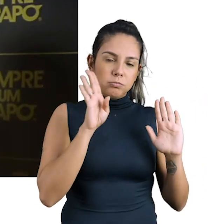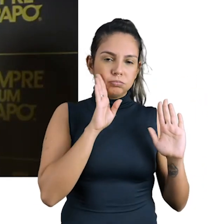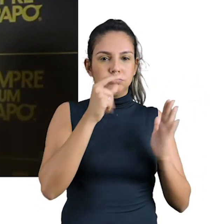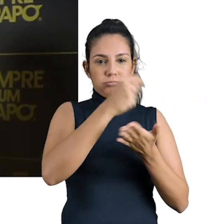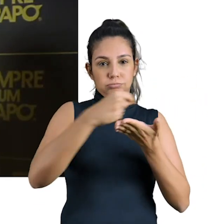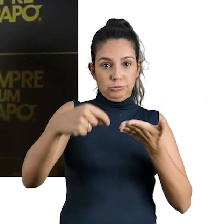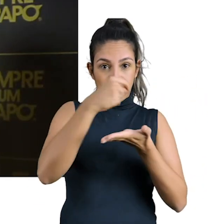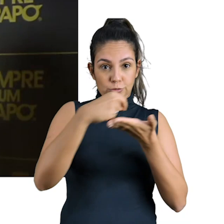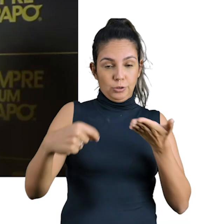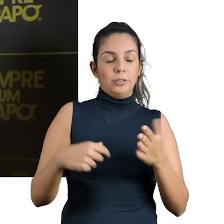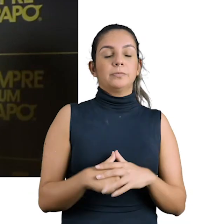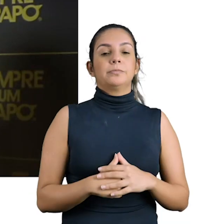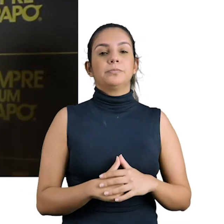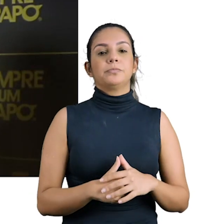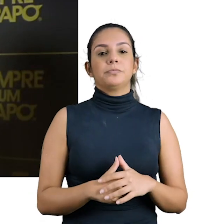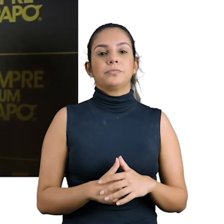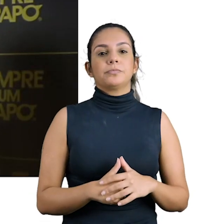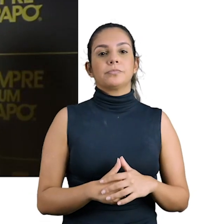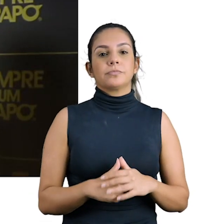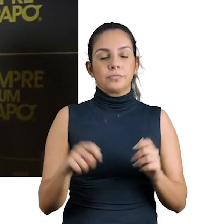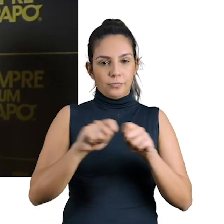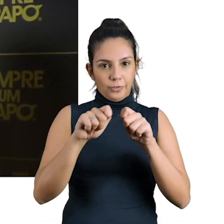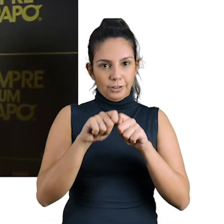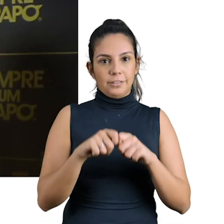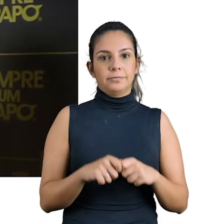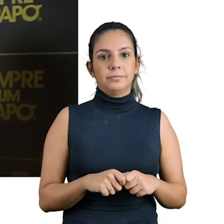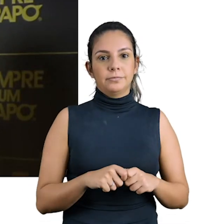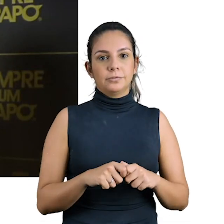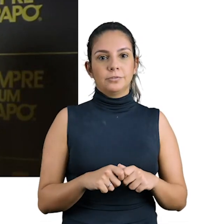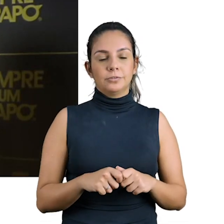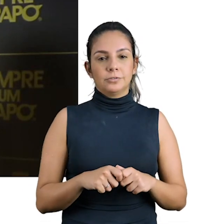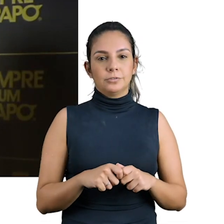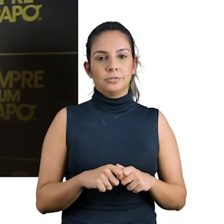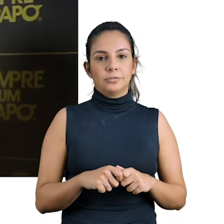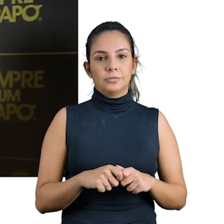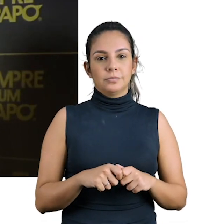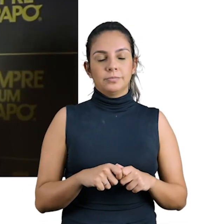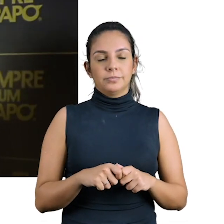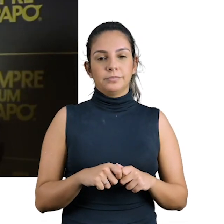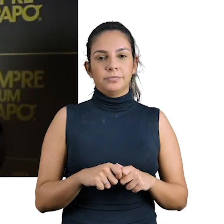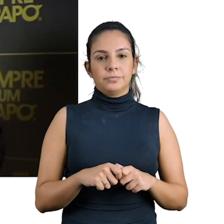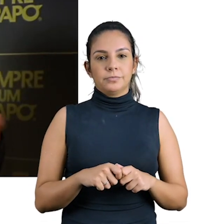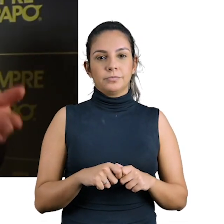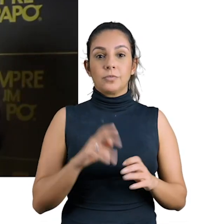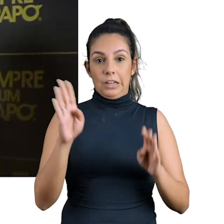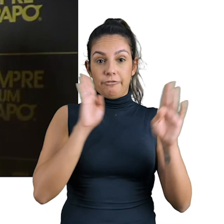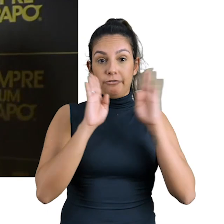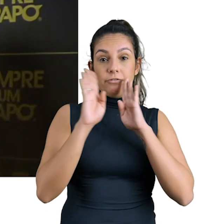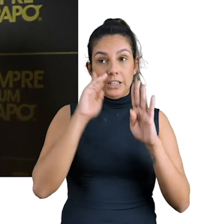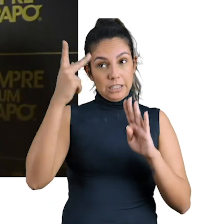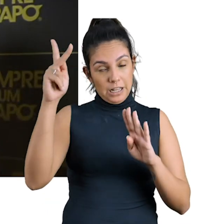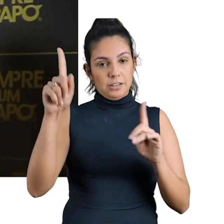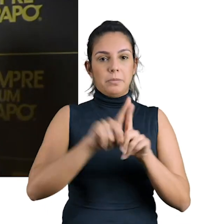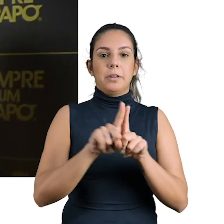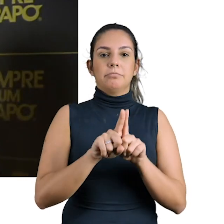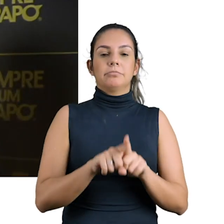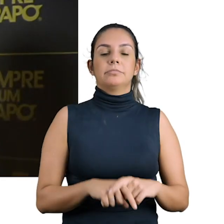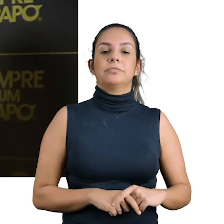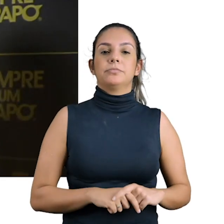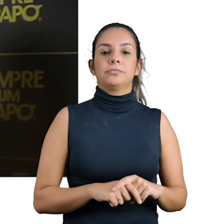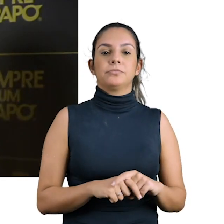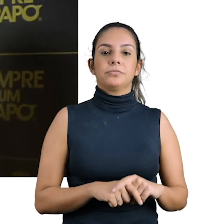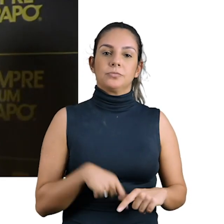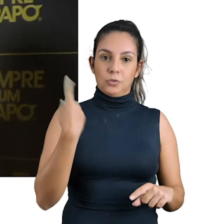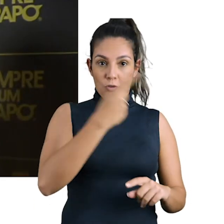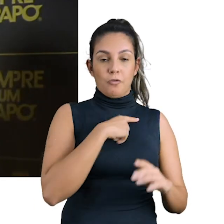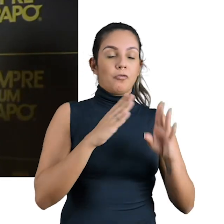de escritores que eles fizeram uma programação que vai passar no Face deles e online